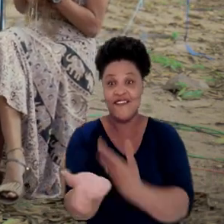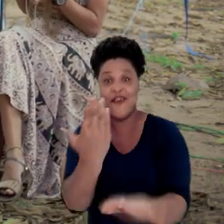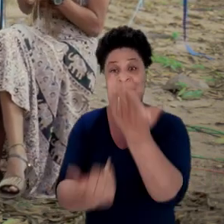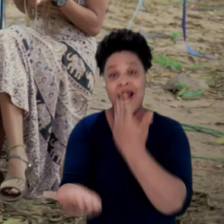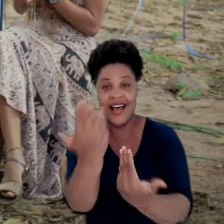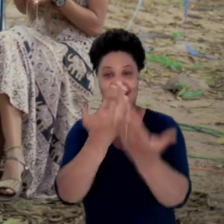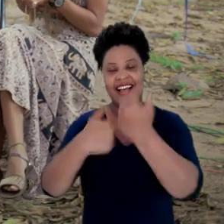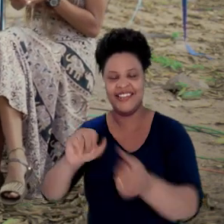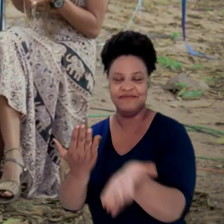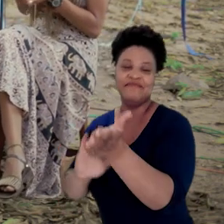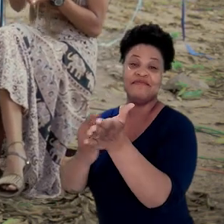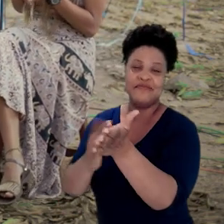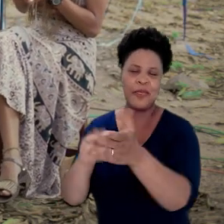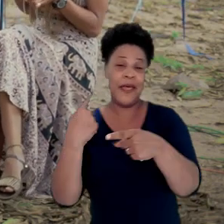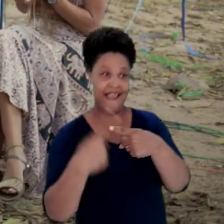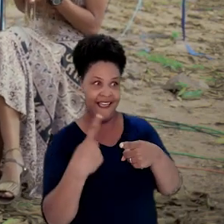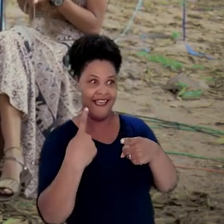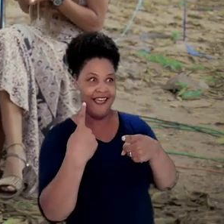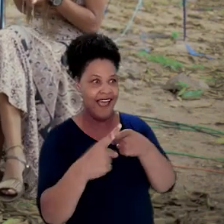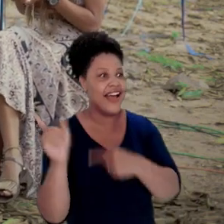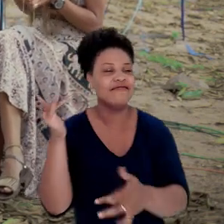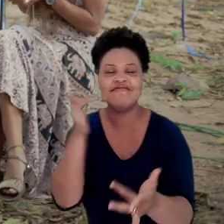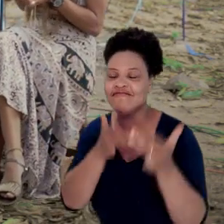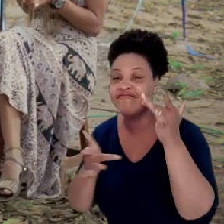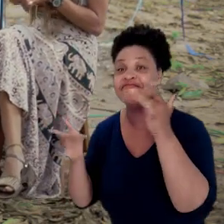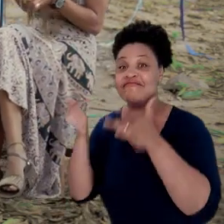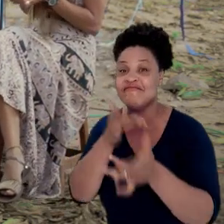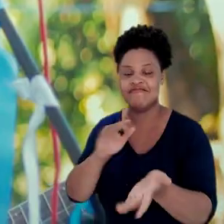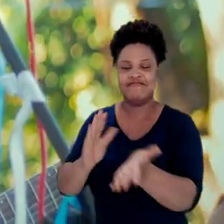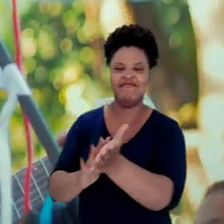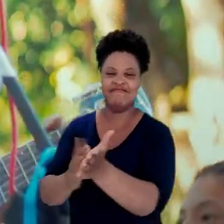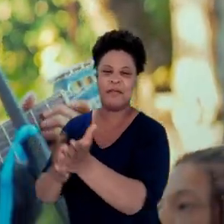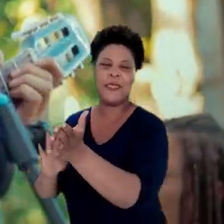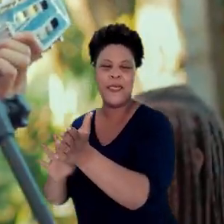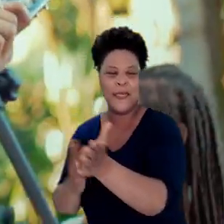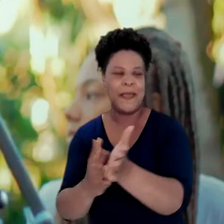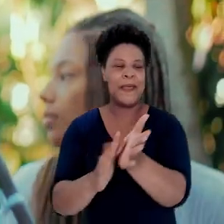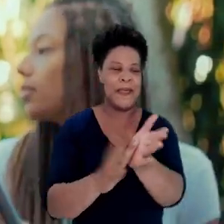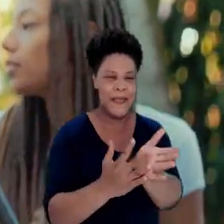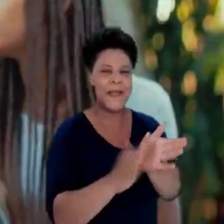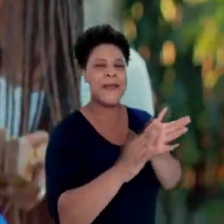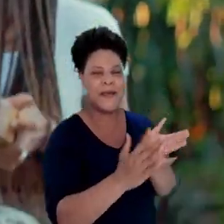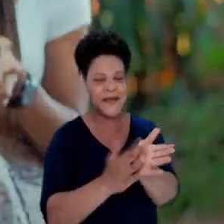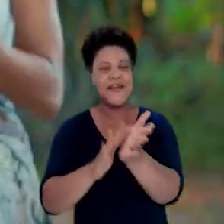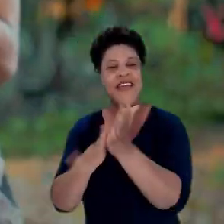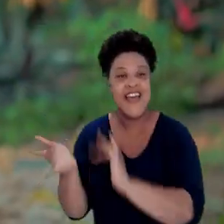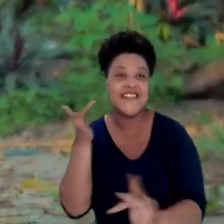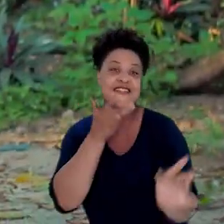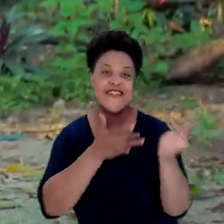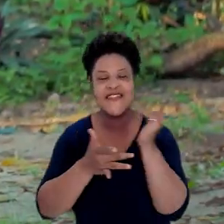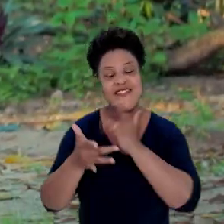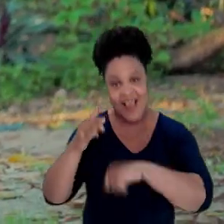Roseli entra na roda e chama o povo pra sambar, porque é gostoso demais. Porque é